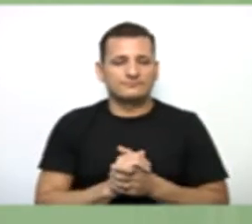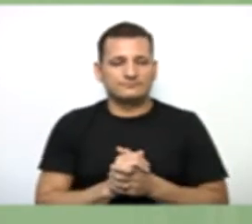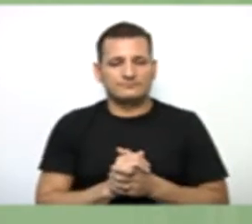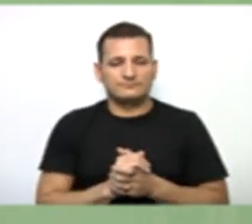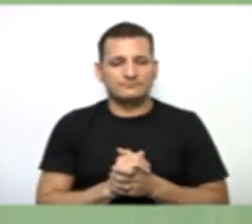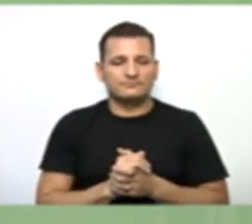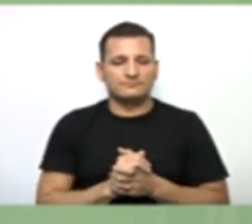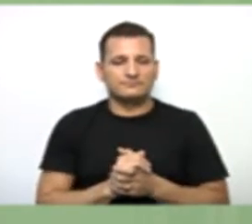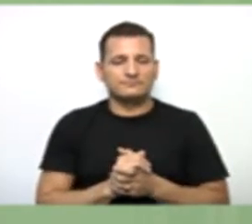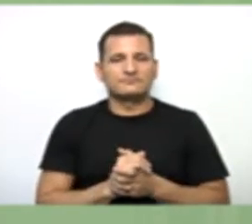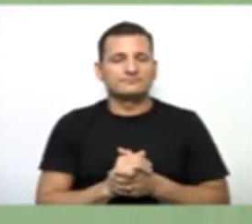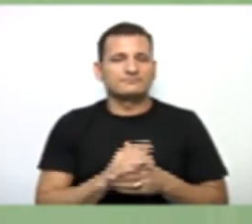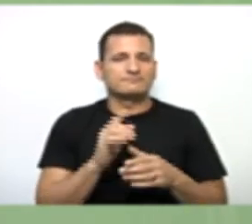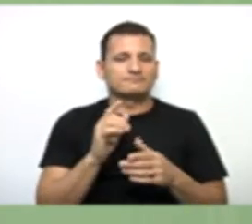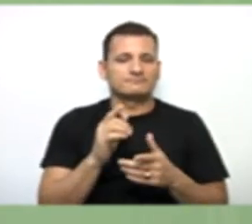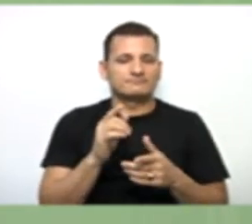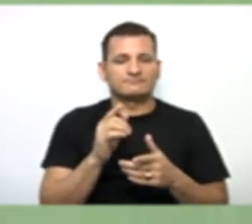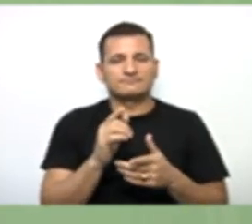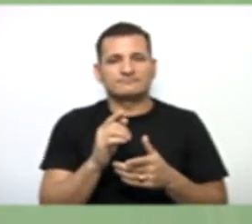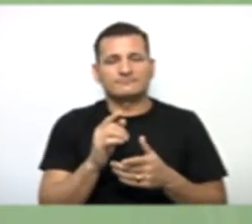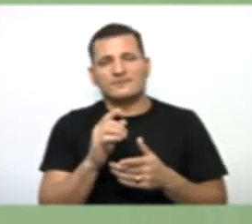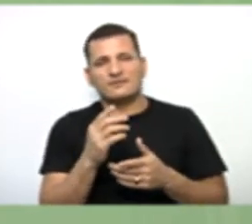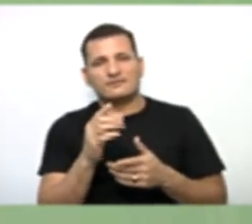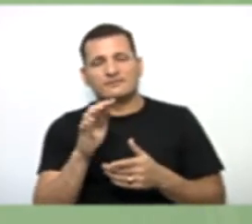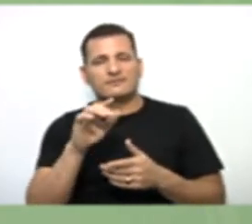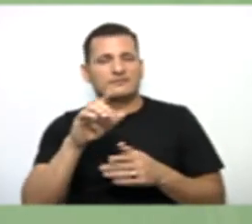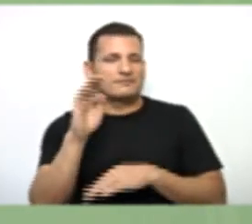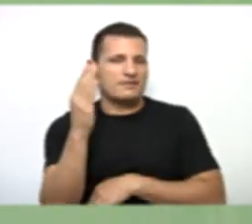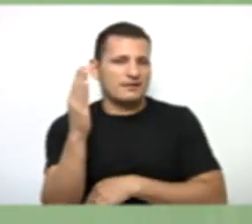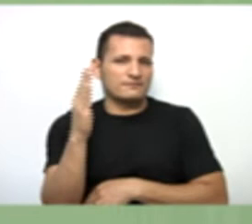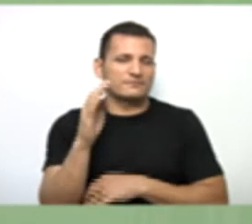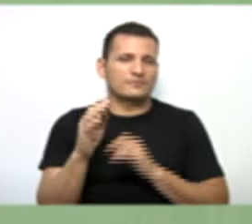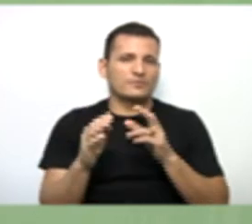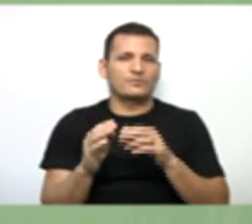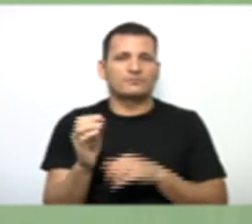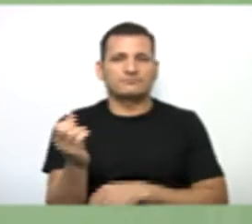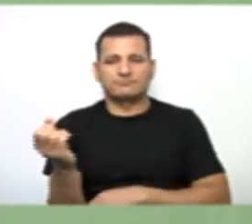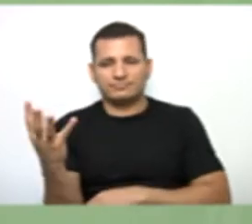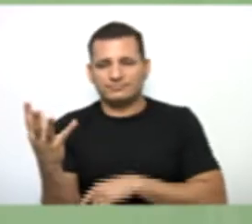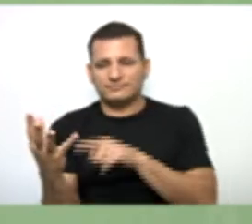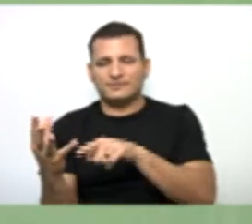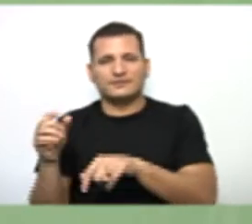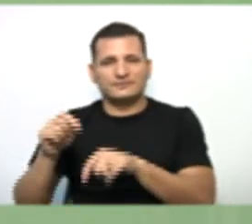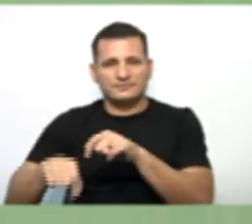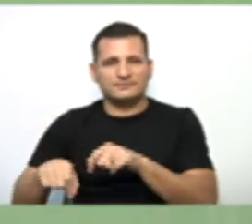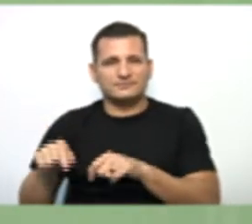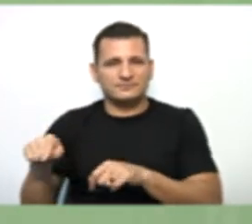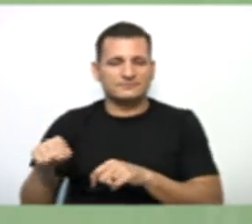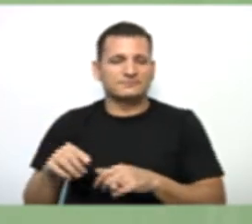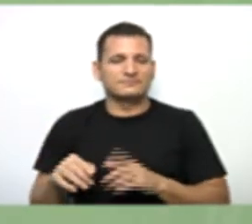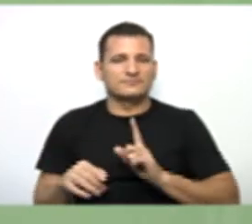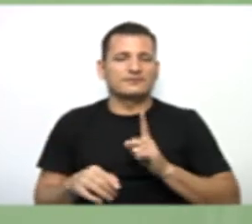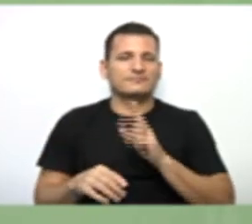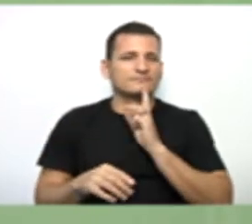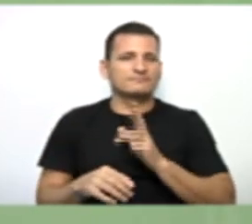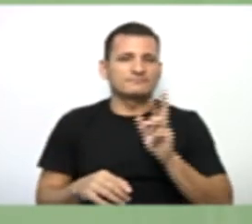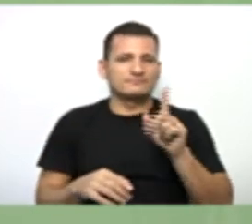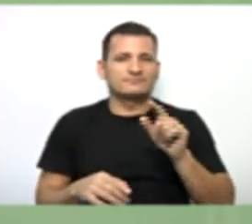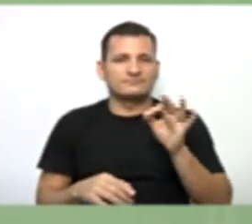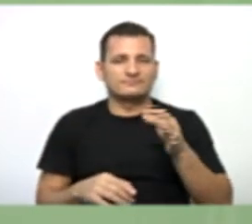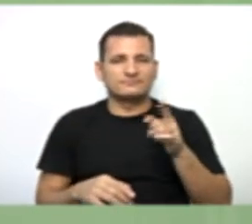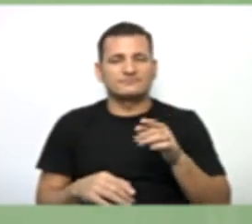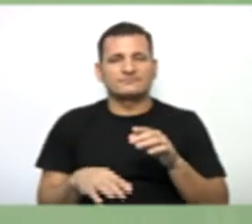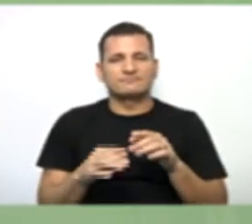pessoas que... não, feixe de lenha seca. Não, eu acenderia lá, né, a lamparina com querosene. Não, gente, a resposta correta é